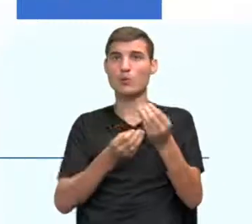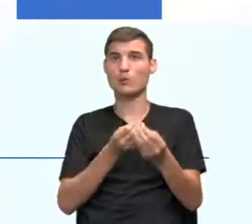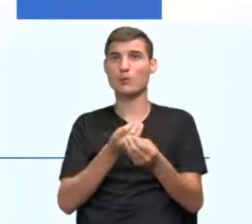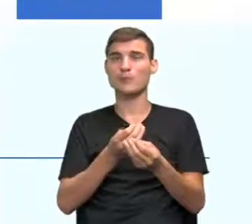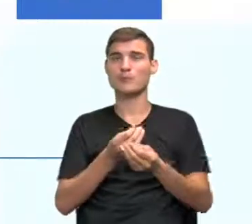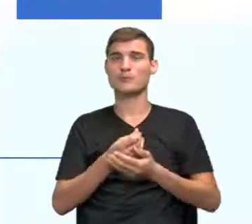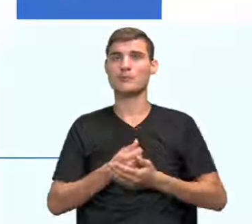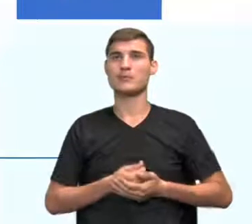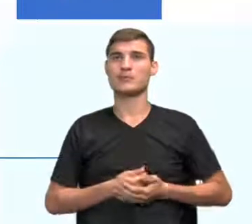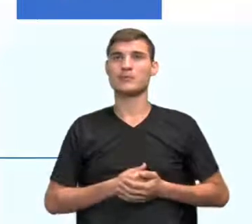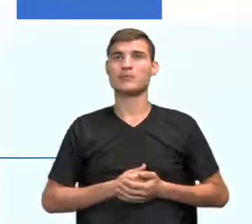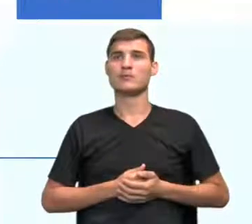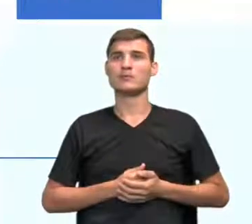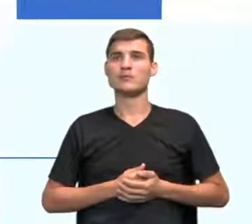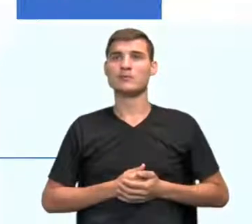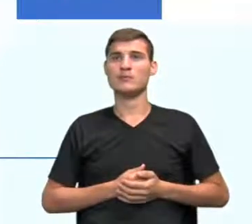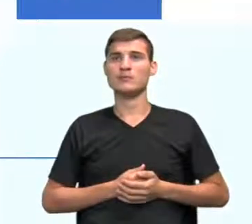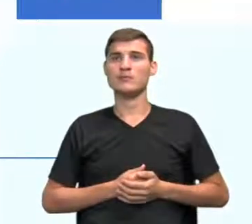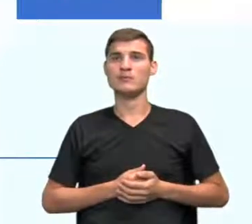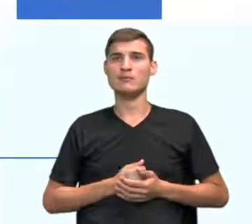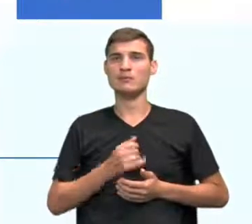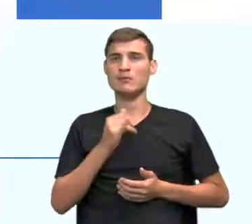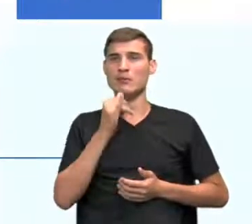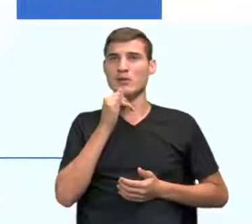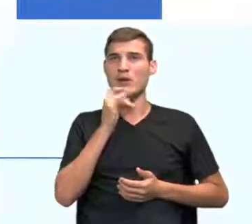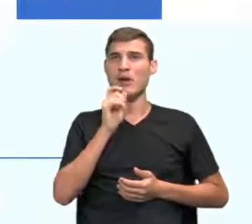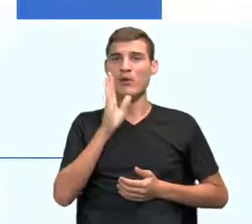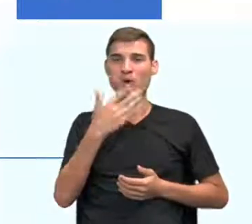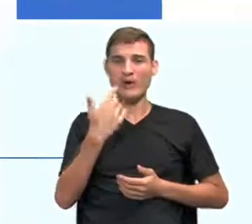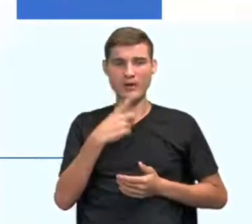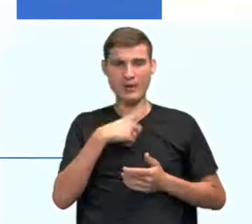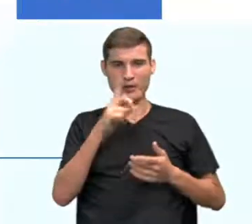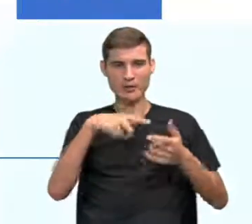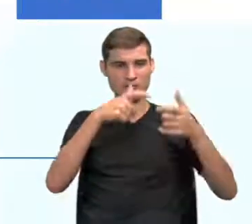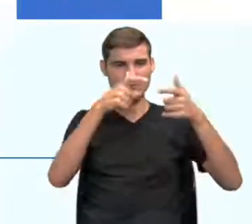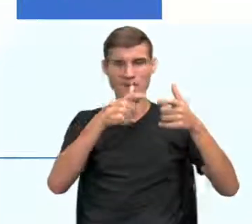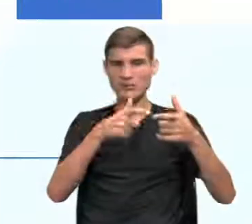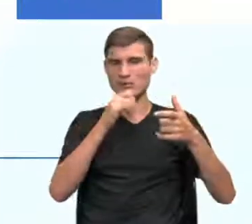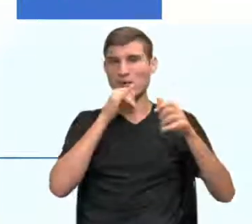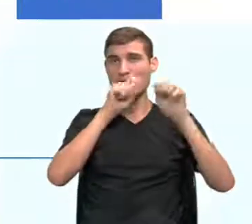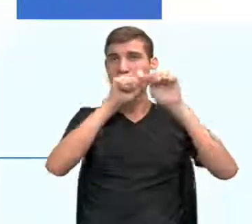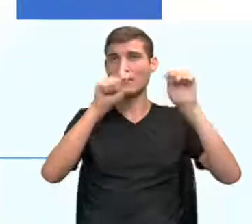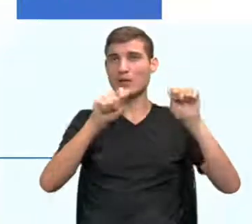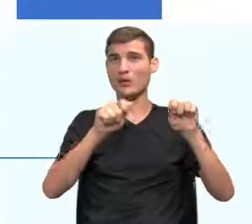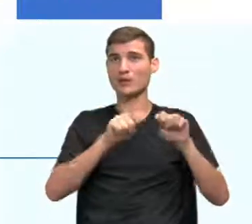analógica. Então, o que é a portadora analógica? É uma senoide.